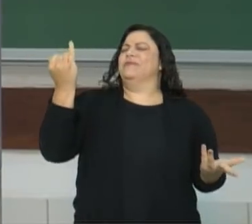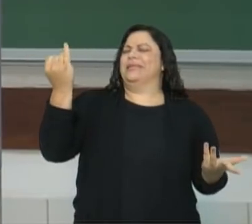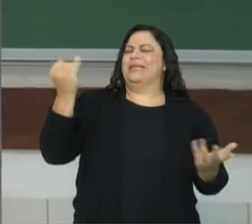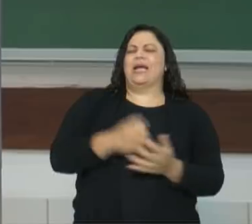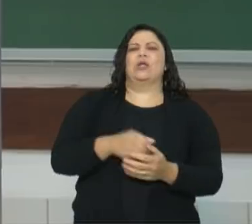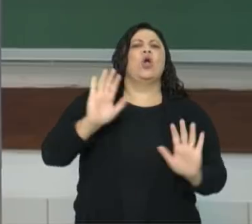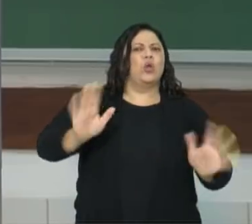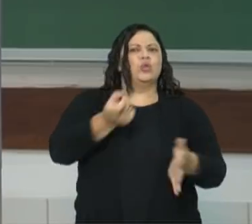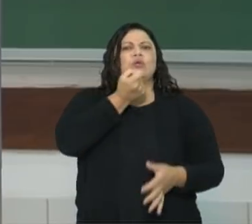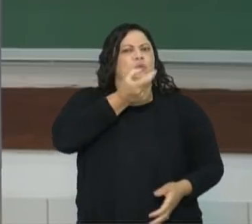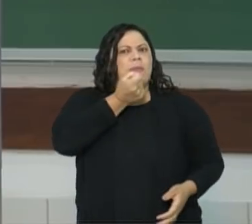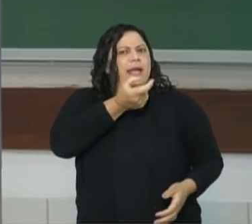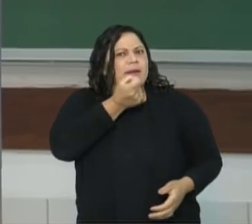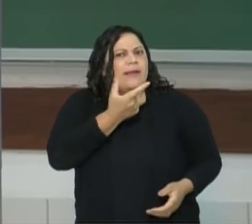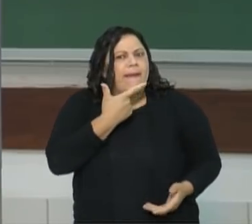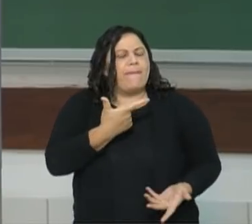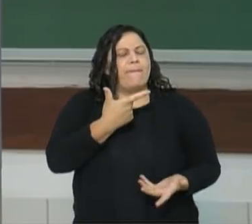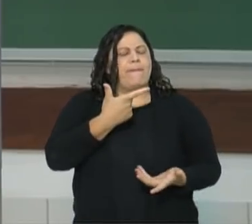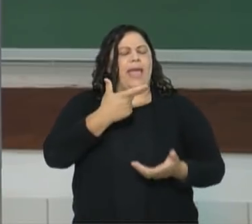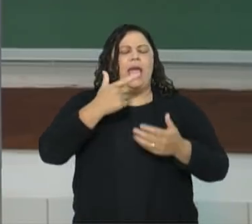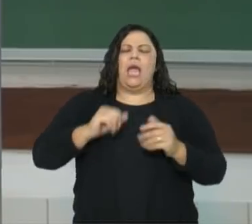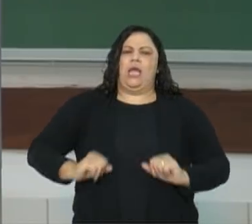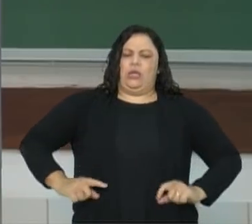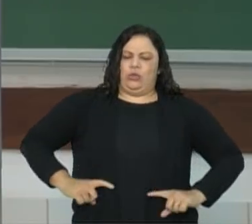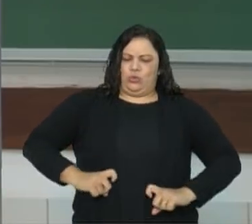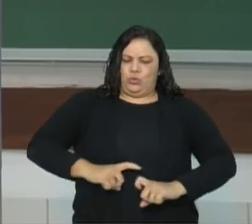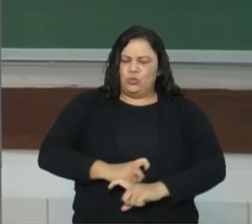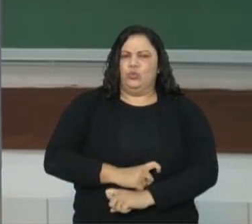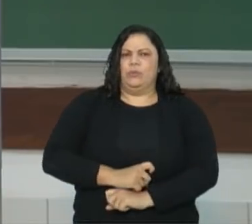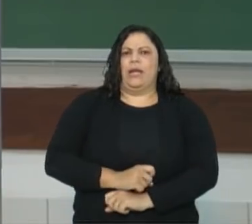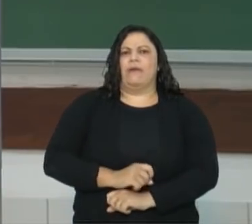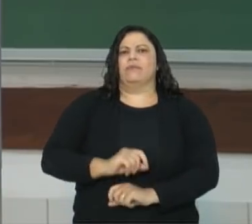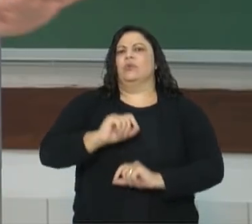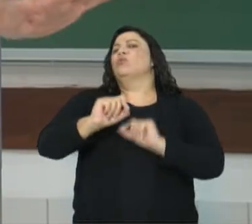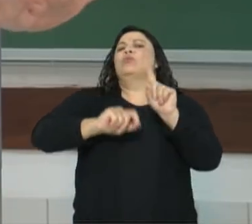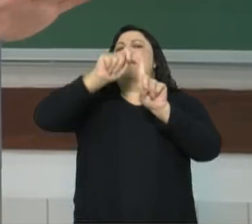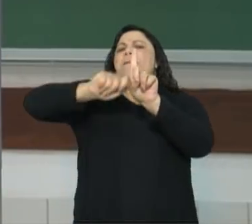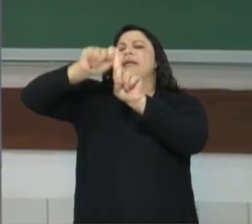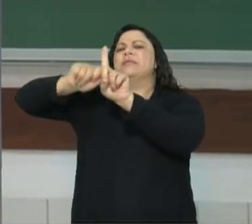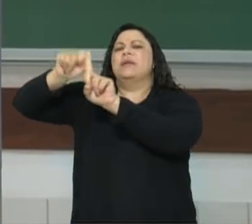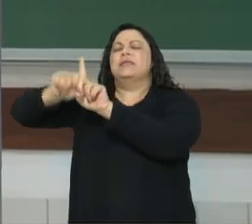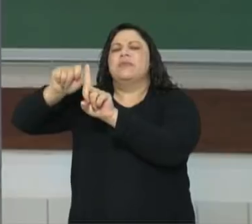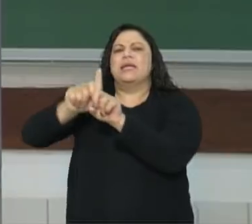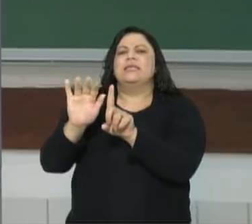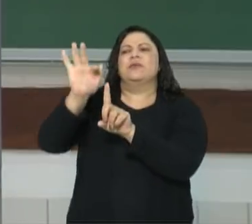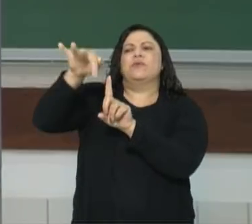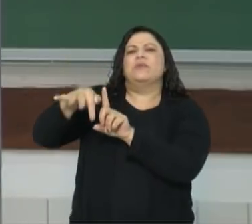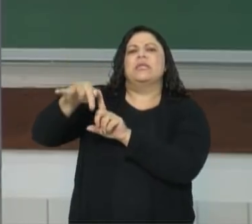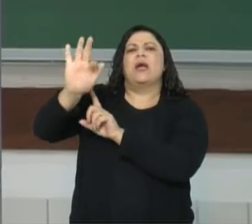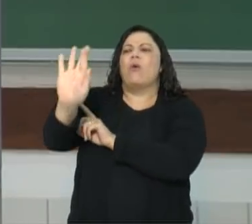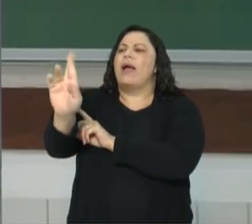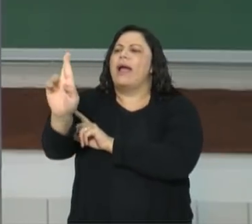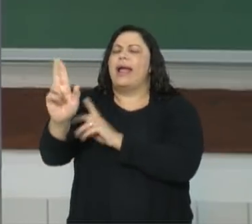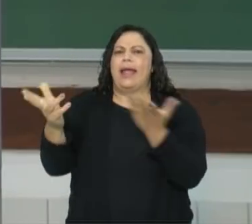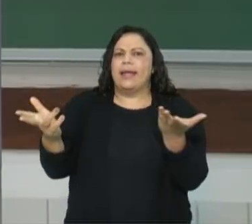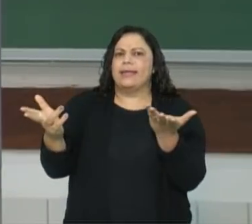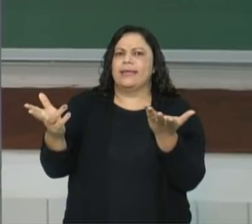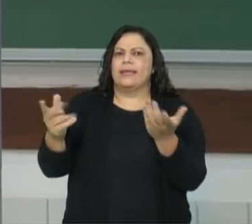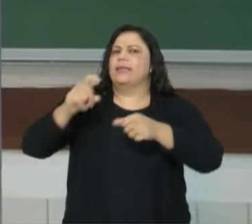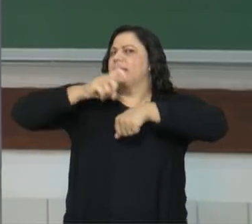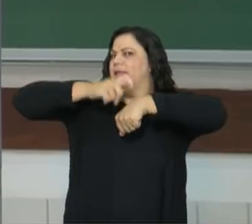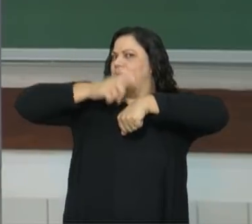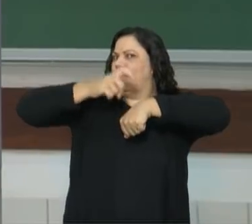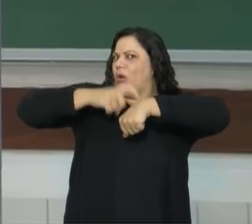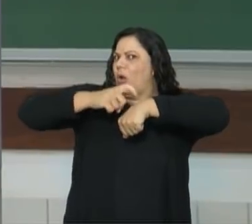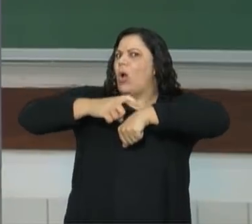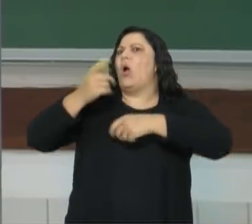a minha avó que é assim a regra. Todo mês que não tem R, lua minguante, é a hora de tomar vermífugo. O ideal é que você